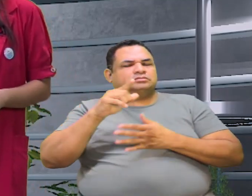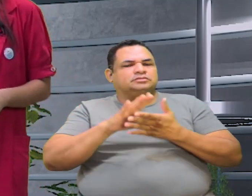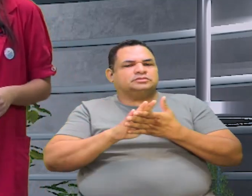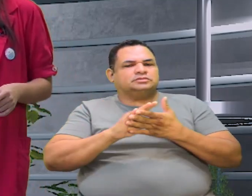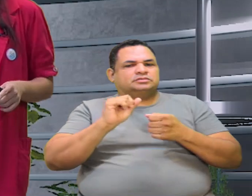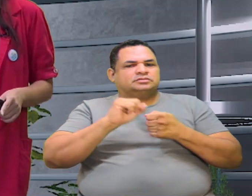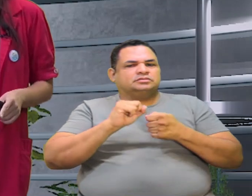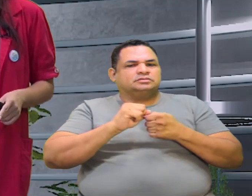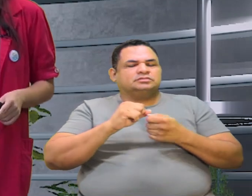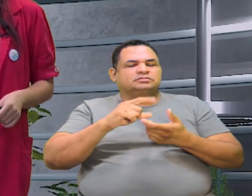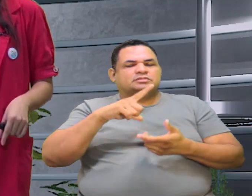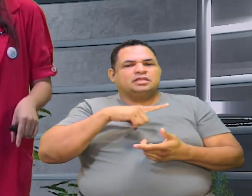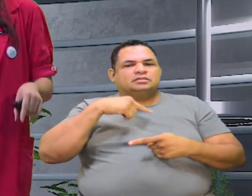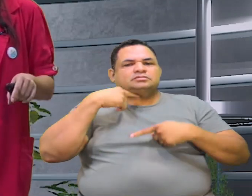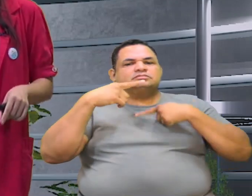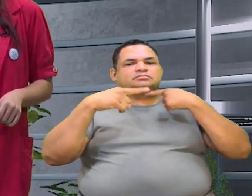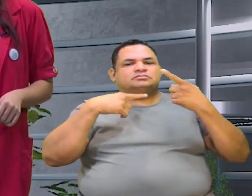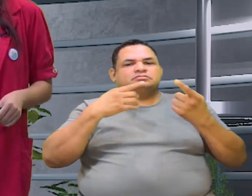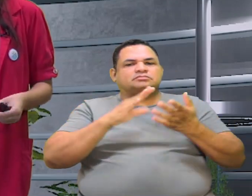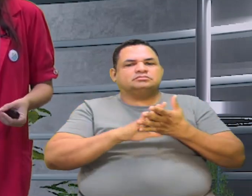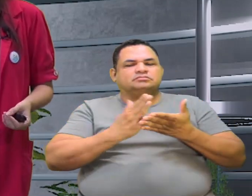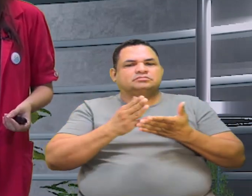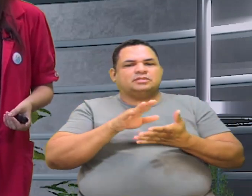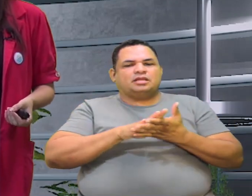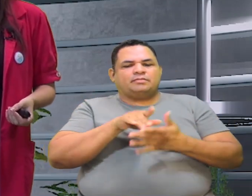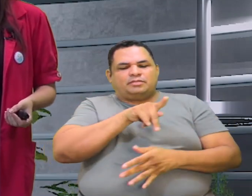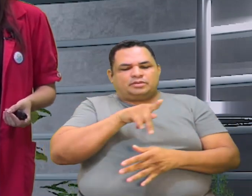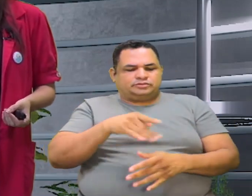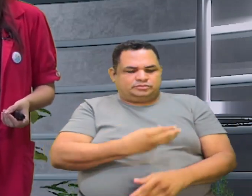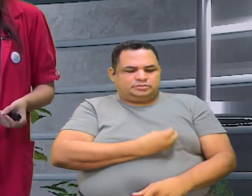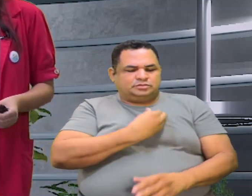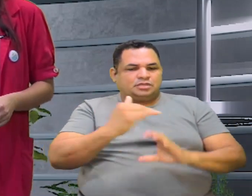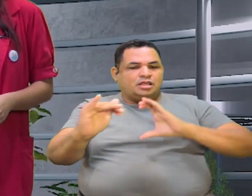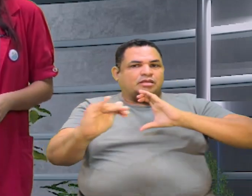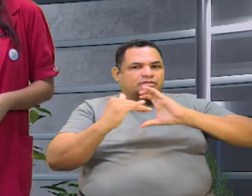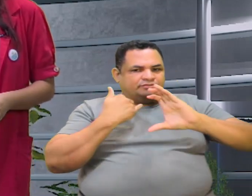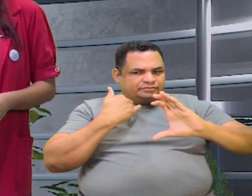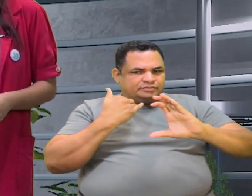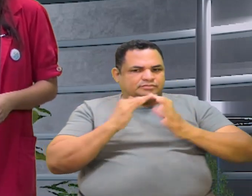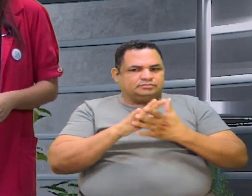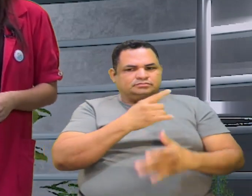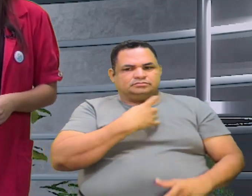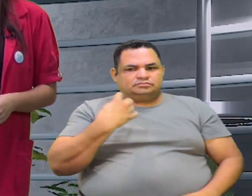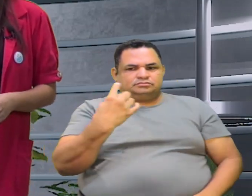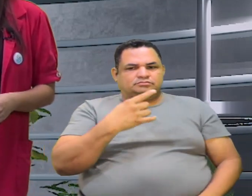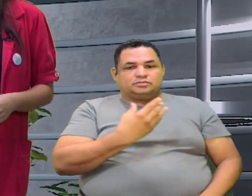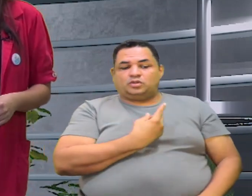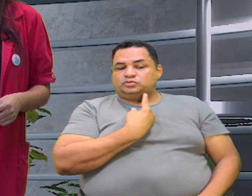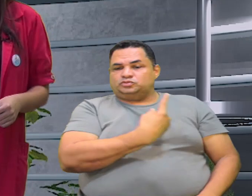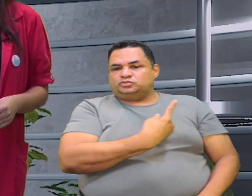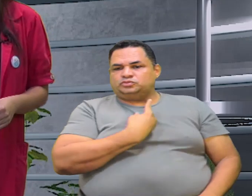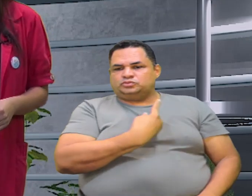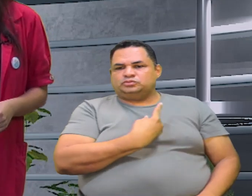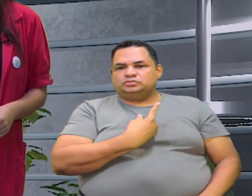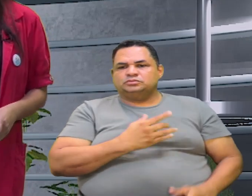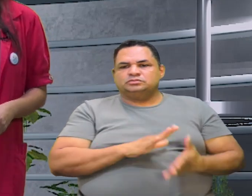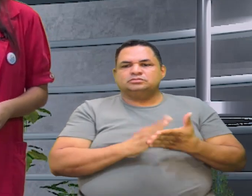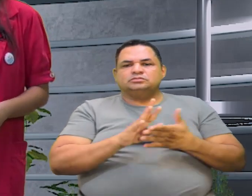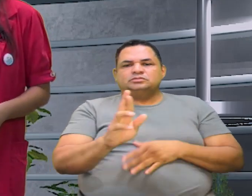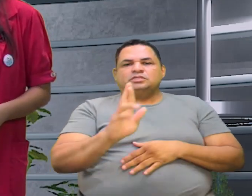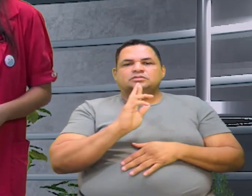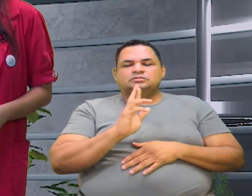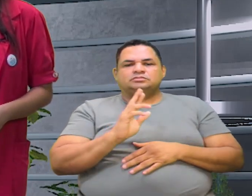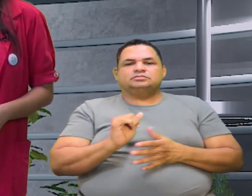agora. Qualquer dúvida, através do professor presencial, manda suas dúvidas aqui pra gente, que eu e a professora Tabita vamos estar respondendo